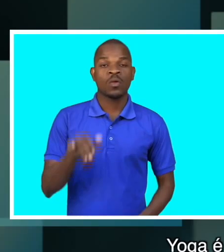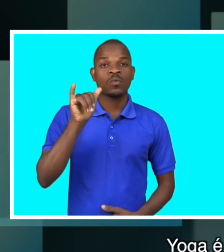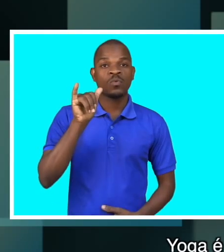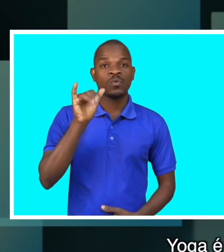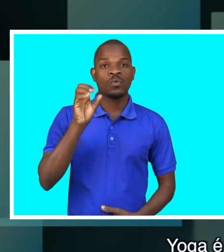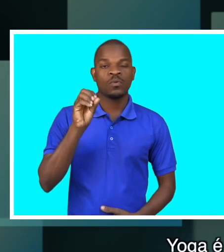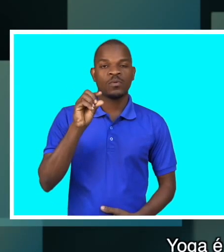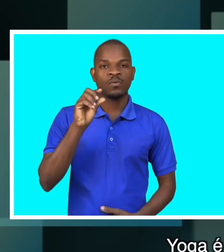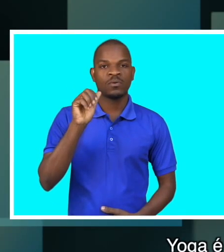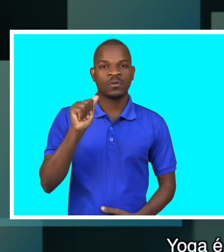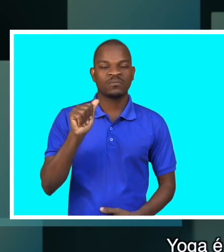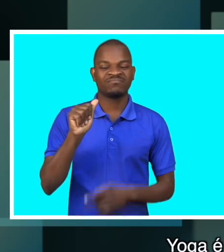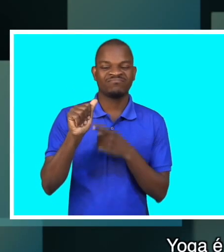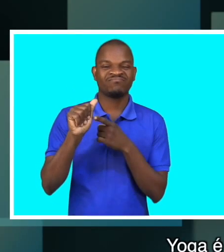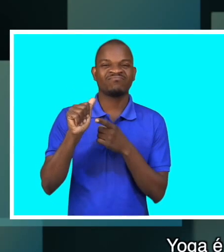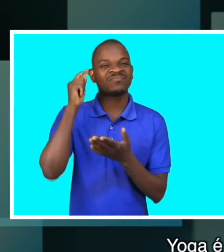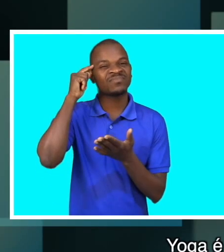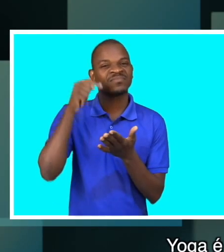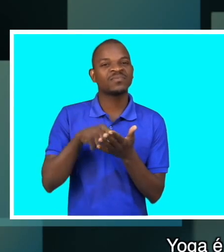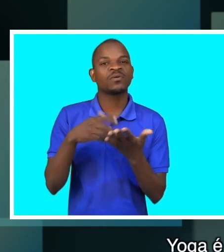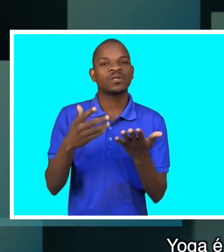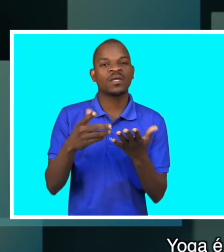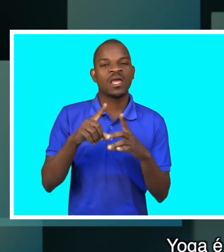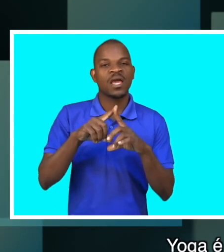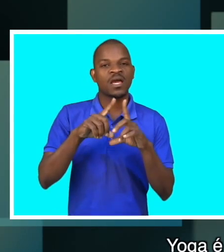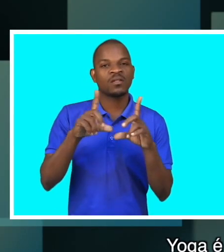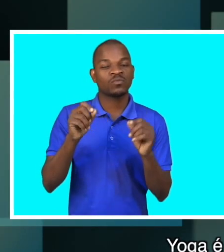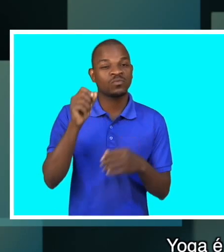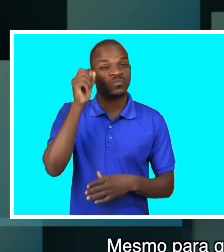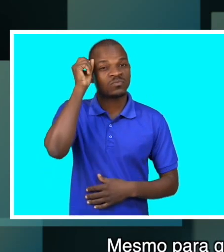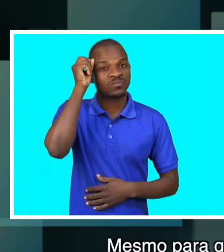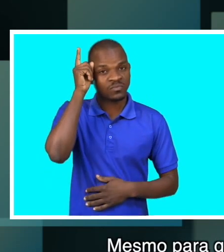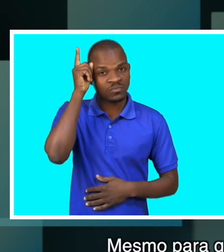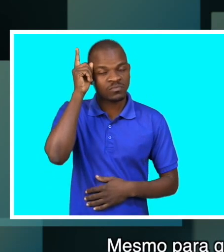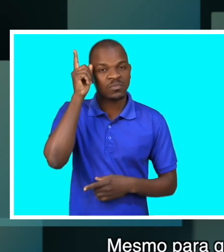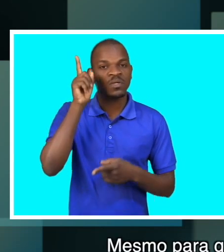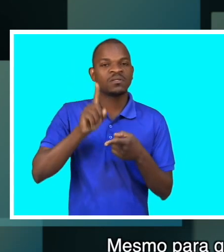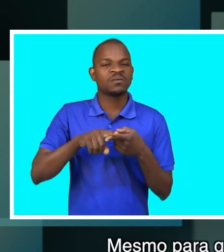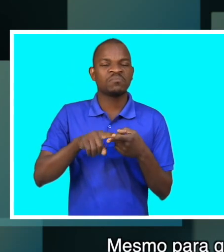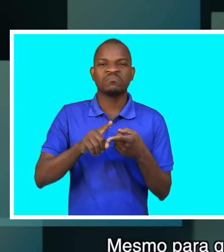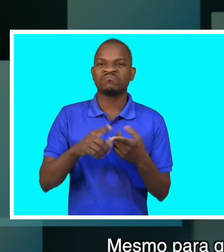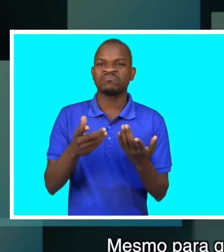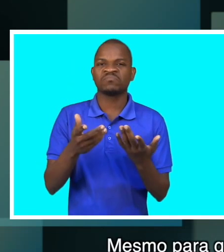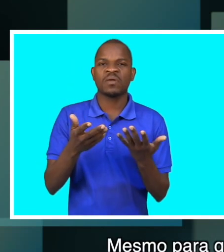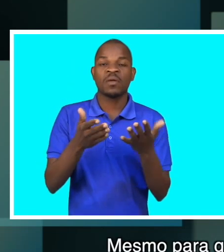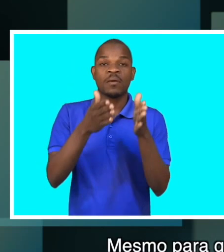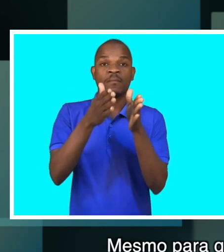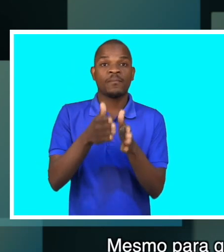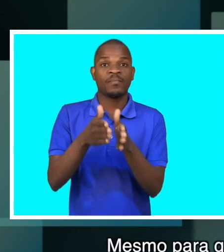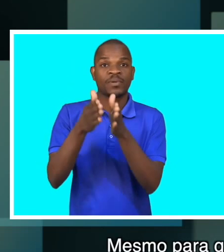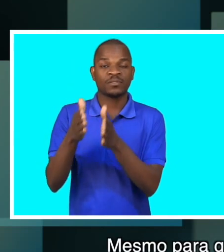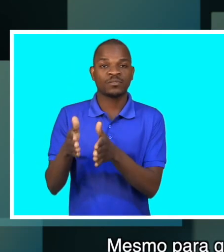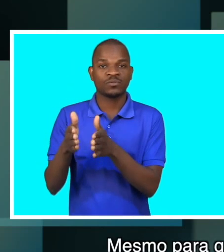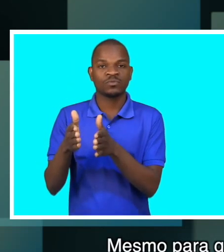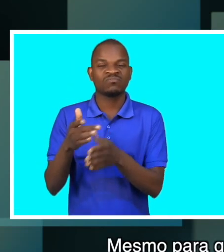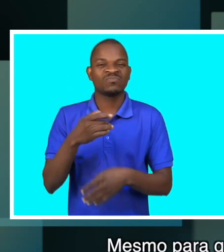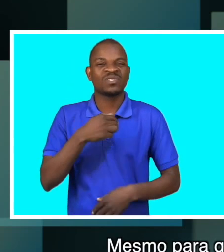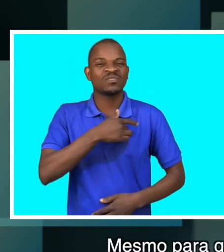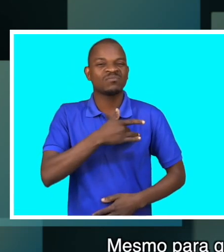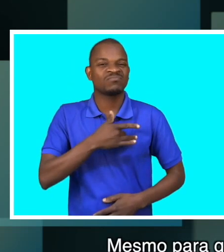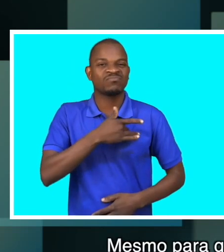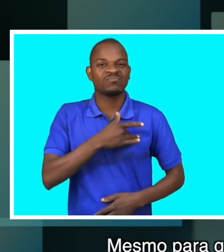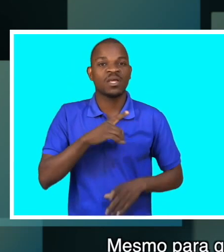Yoga é espiritual Yoga é disciplina Mesmo para pessoas que sofrem